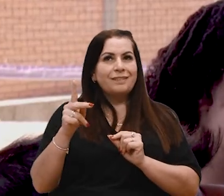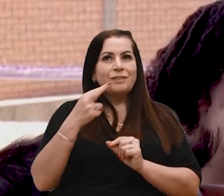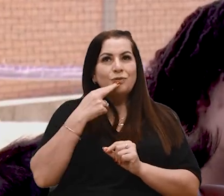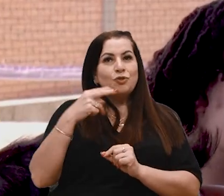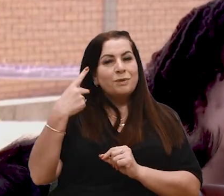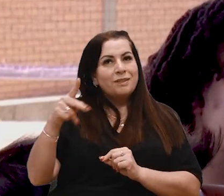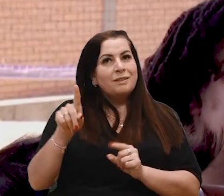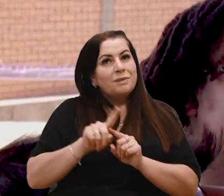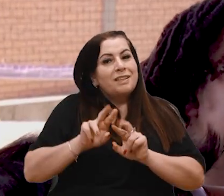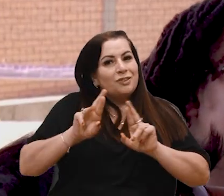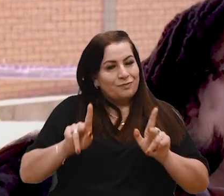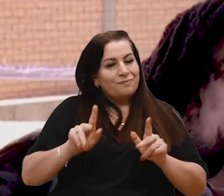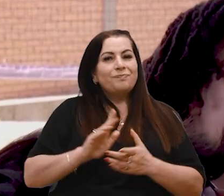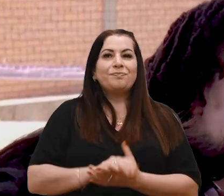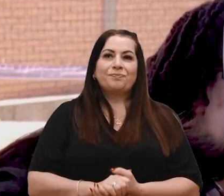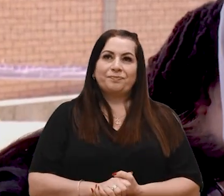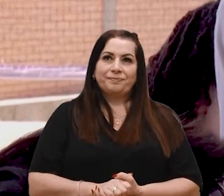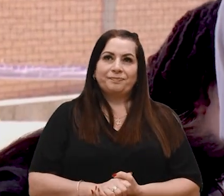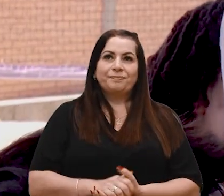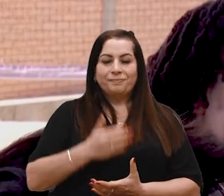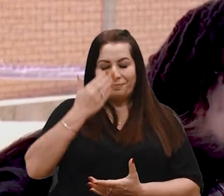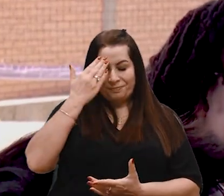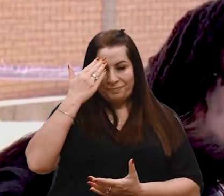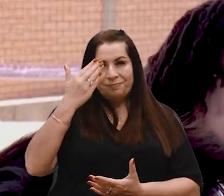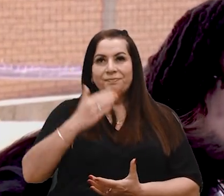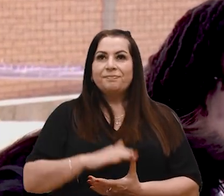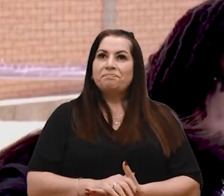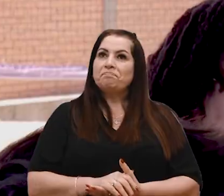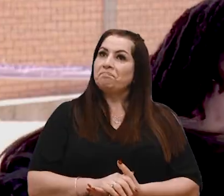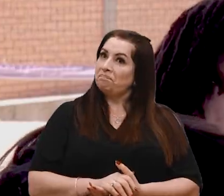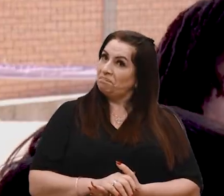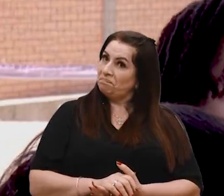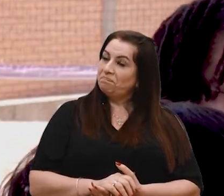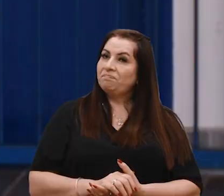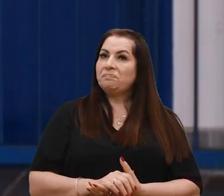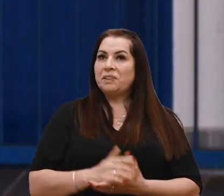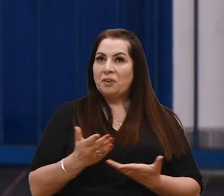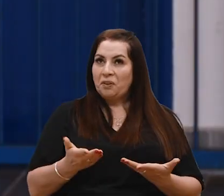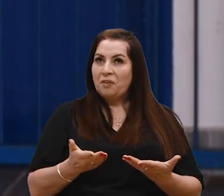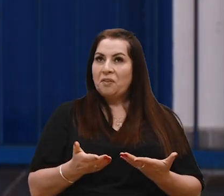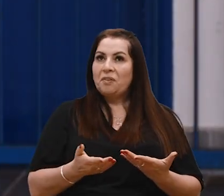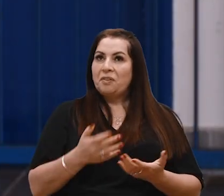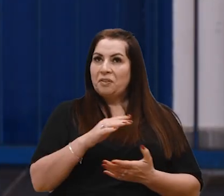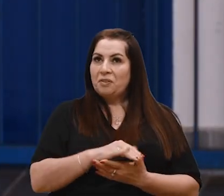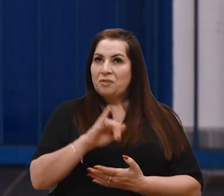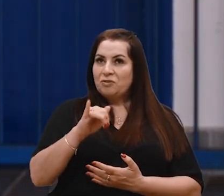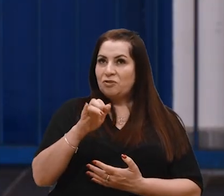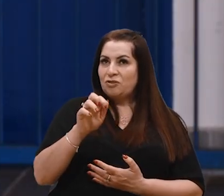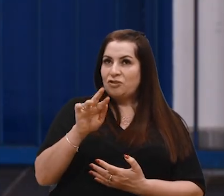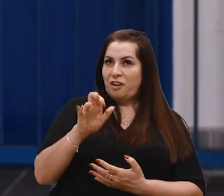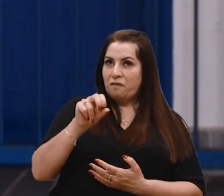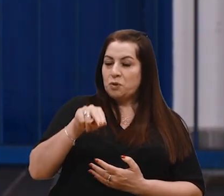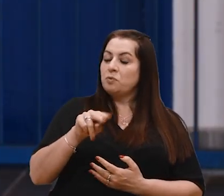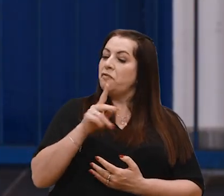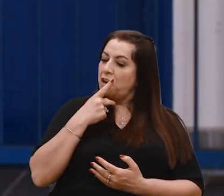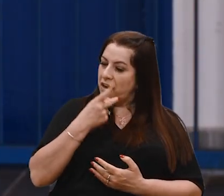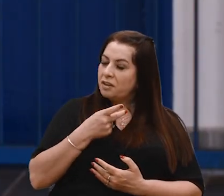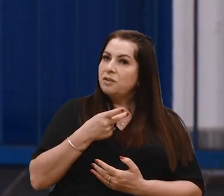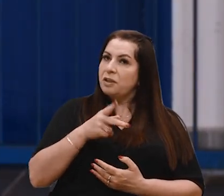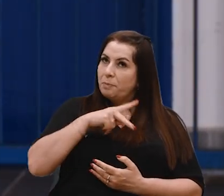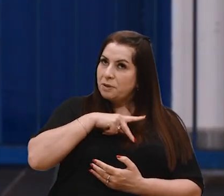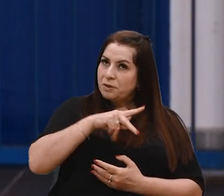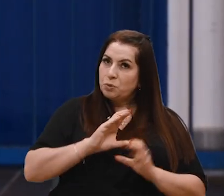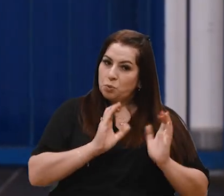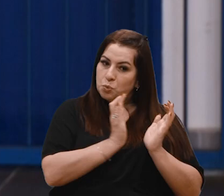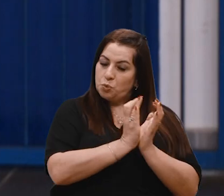da língua do idioma deles, que é diferente. Muito obrigada. Olha, ali ó, Jefferson dando o tom,